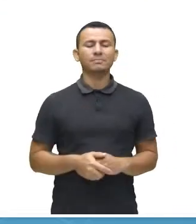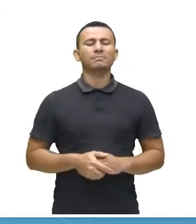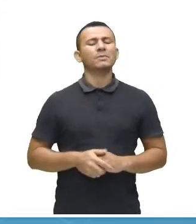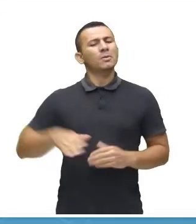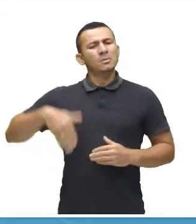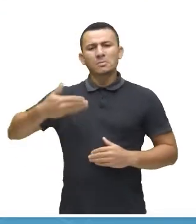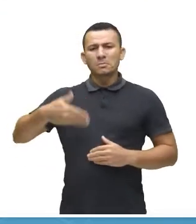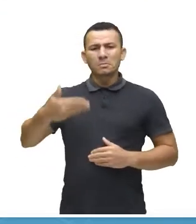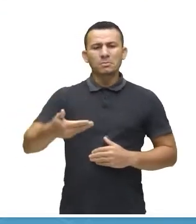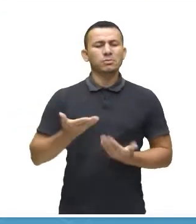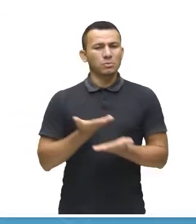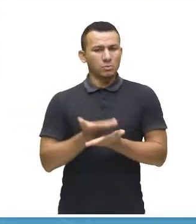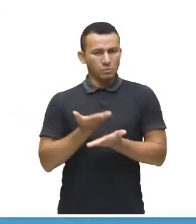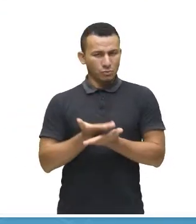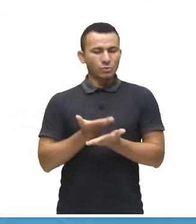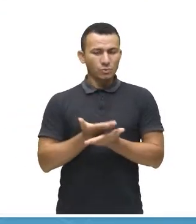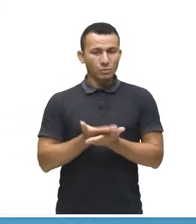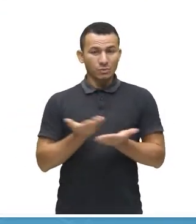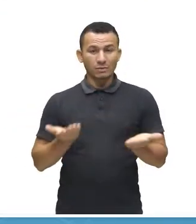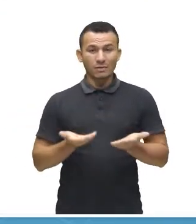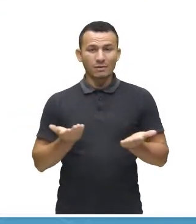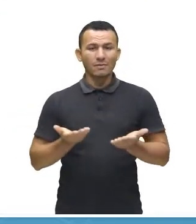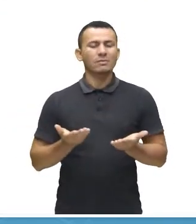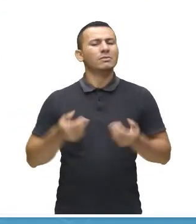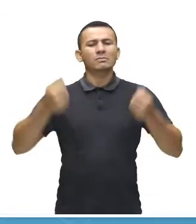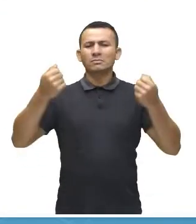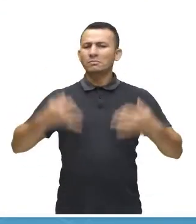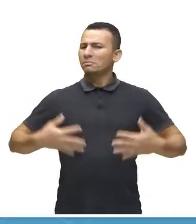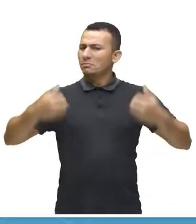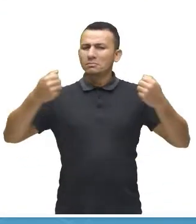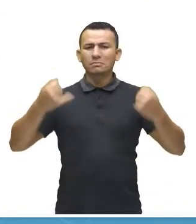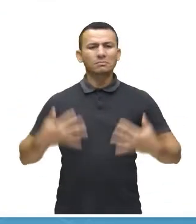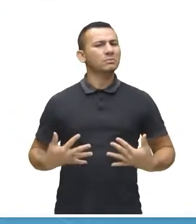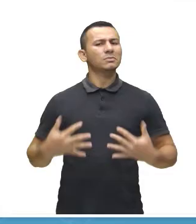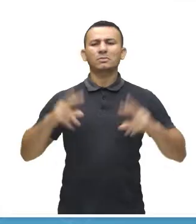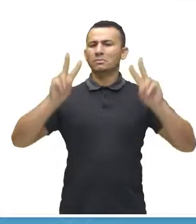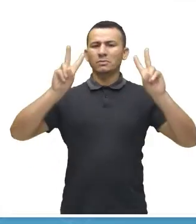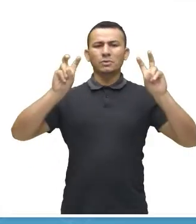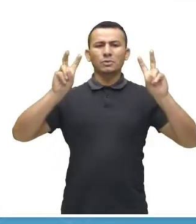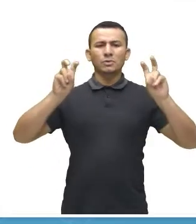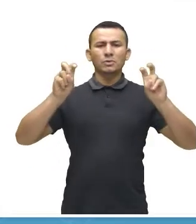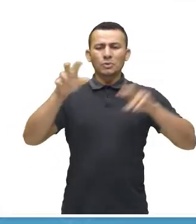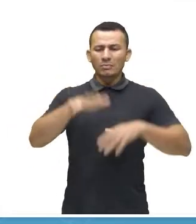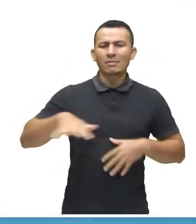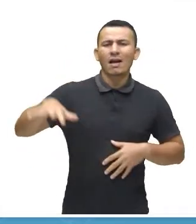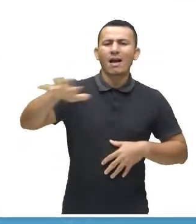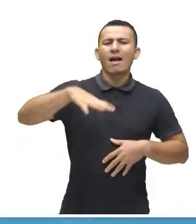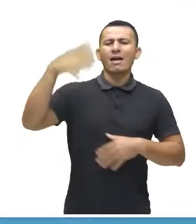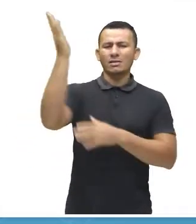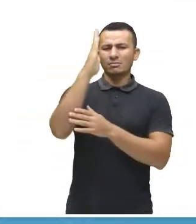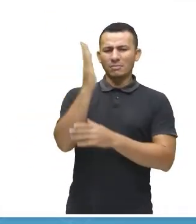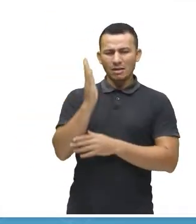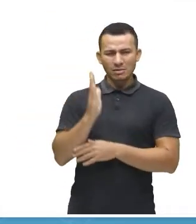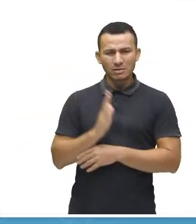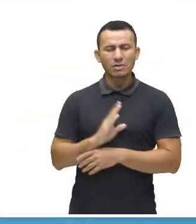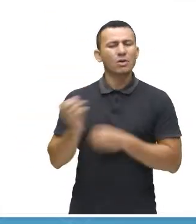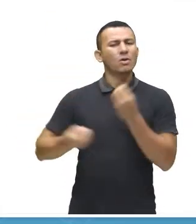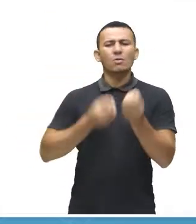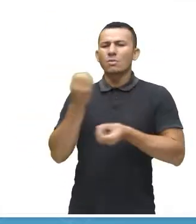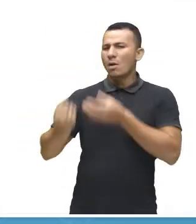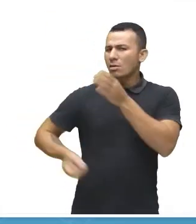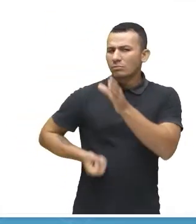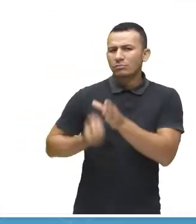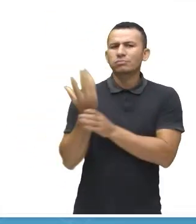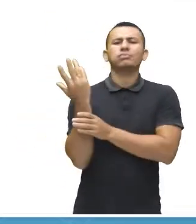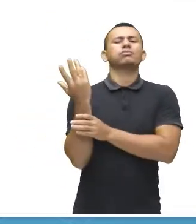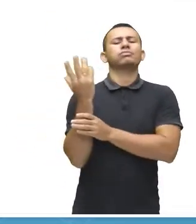decorrer aqui do projeto Aula em Casa, a gente está falando bastante, né, sobre o território brasileiro, sobre a formação, né,